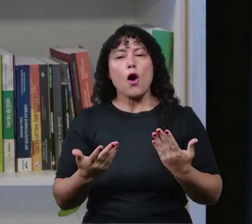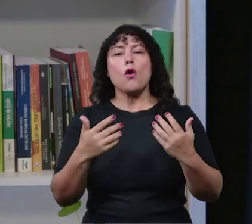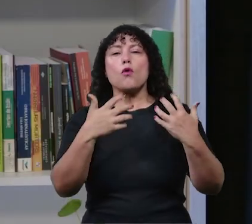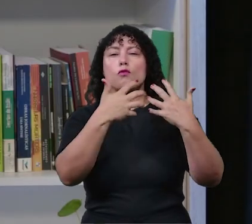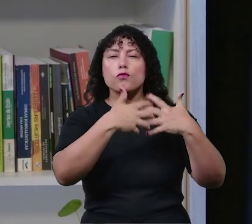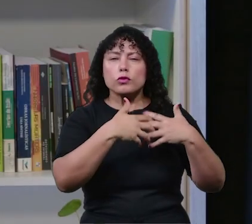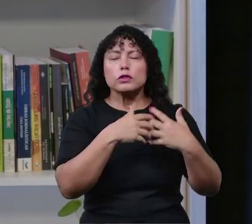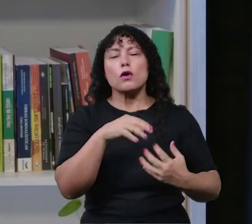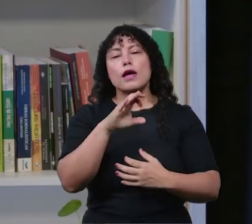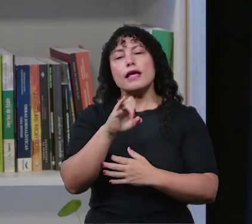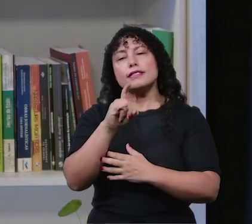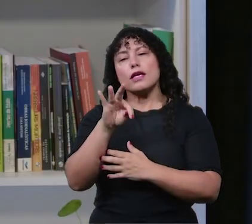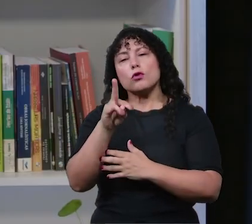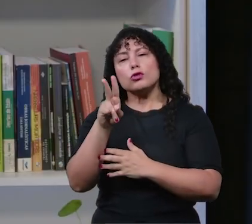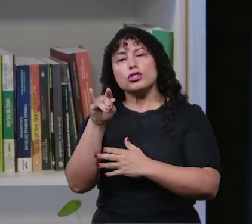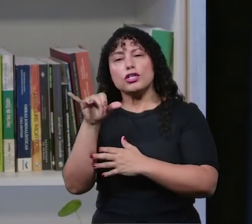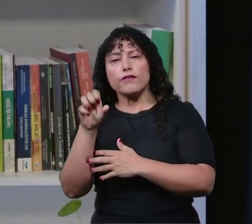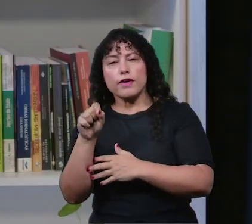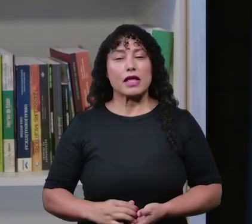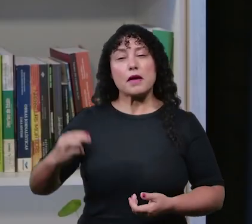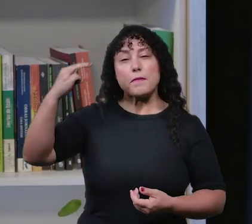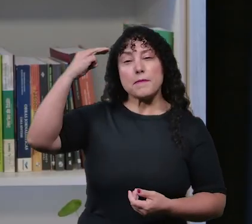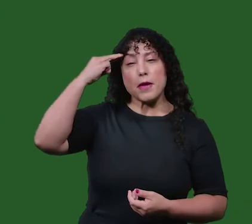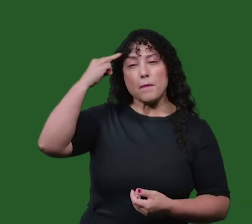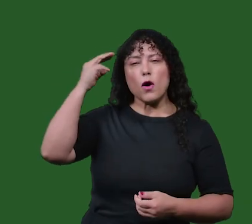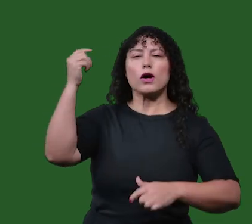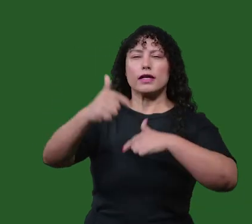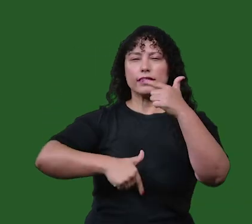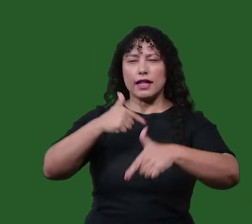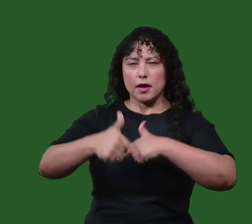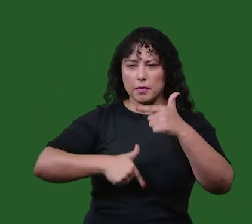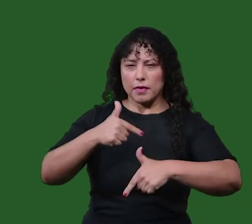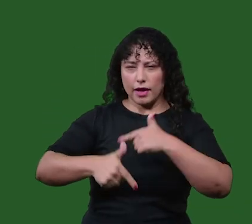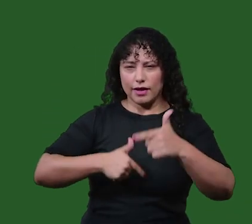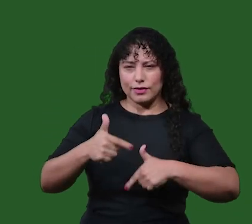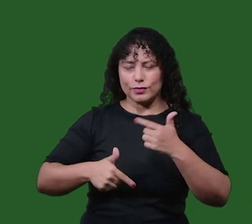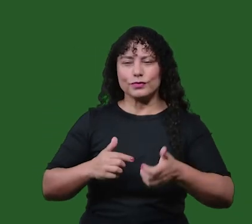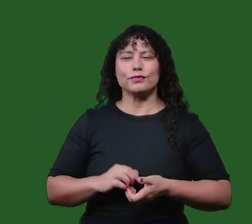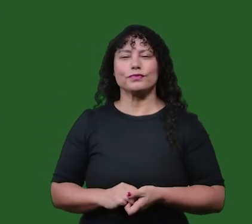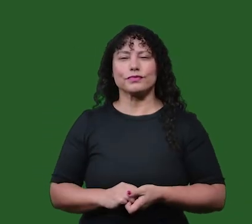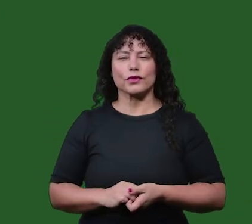executivas? São memória de trabalho,